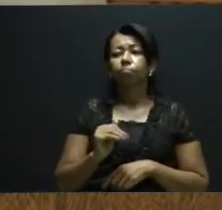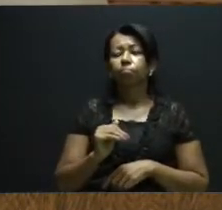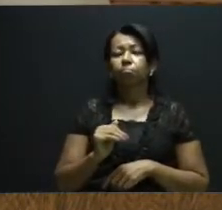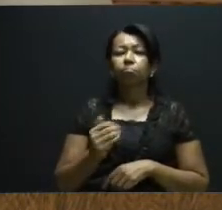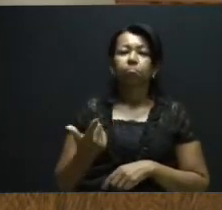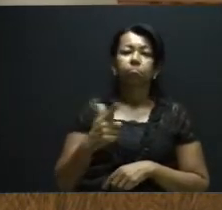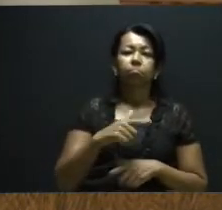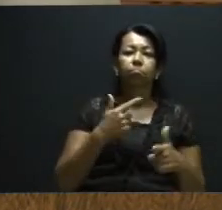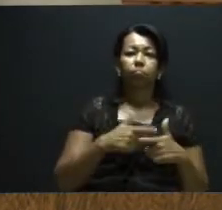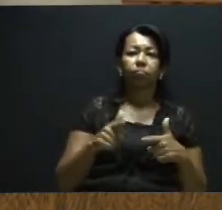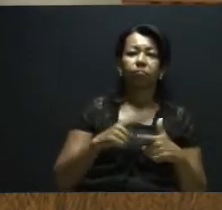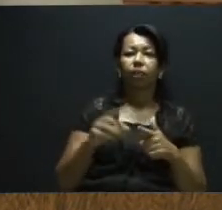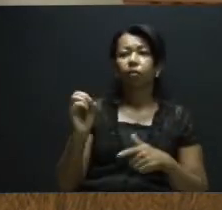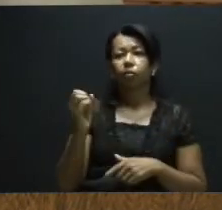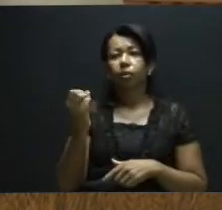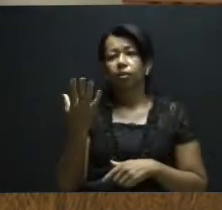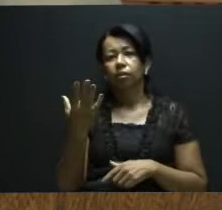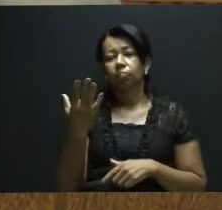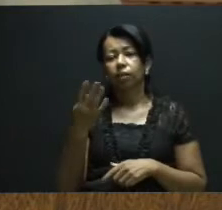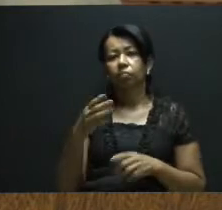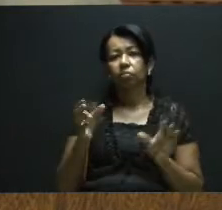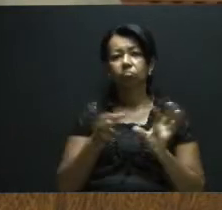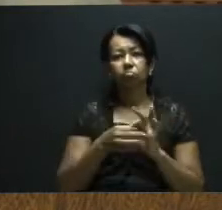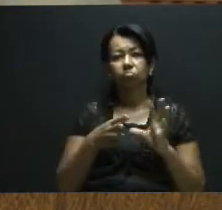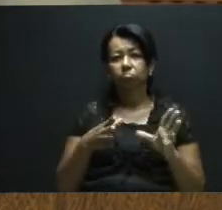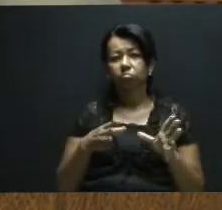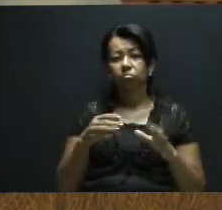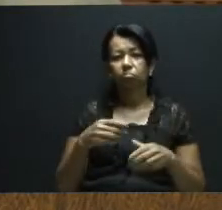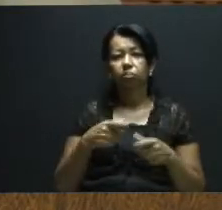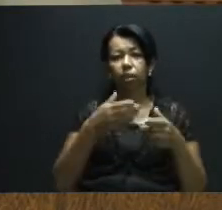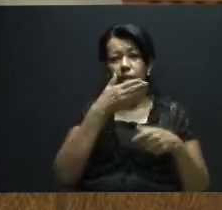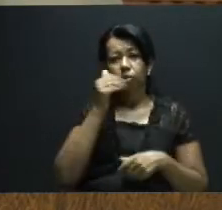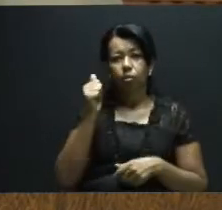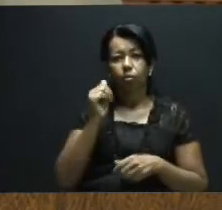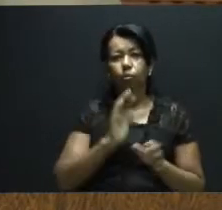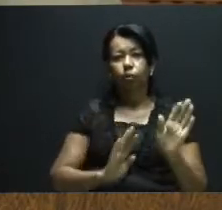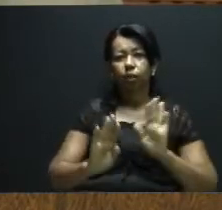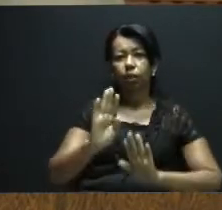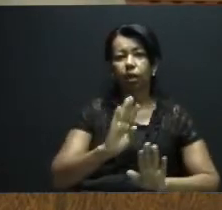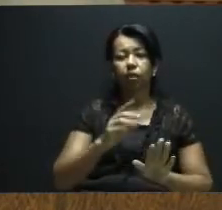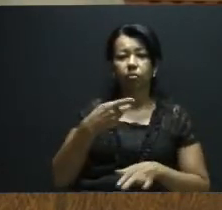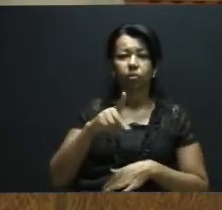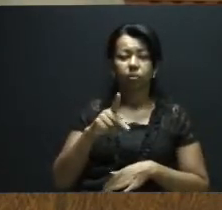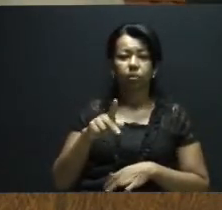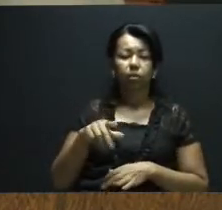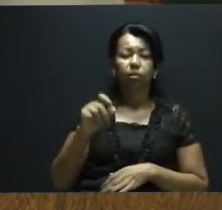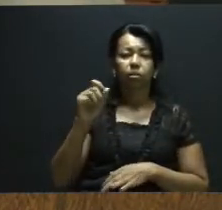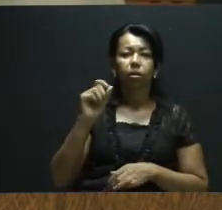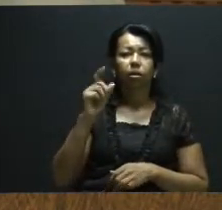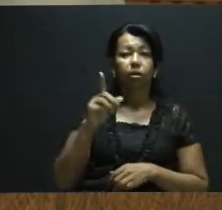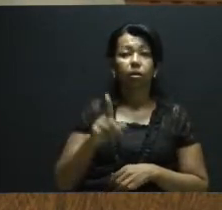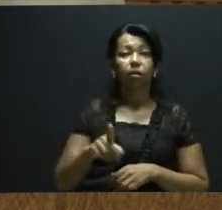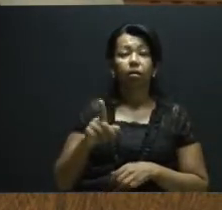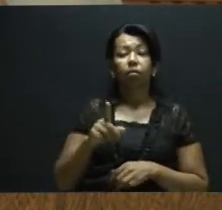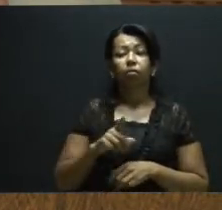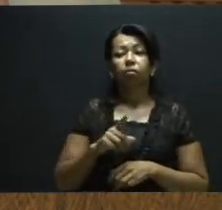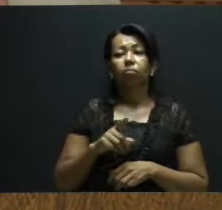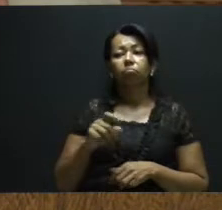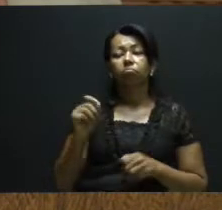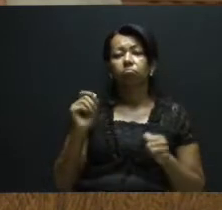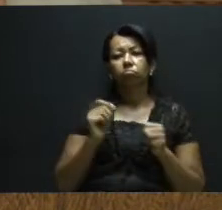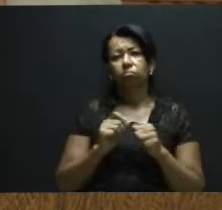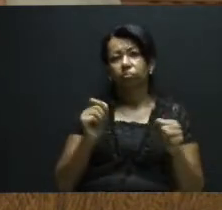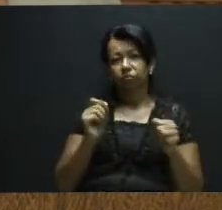lamentáveis ocorrências e permitindo o maior controle sobre tais atividades tão maléficas